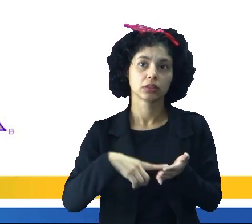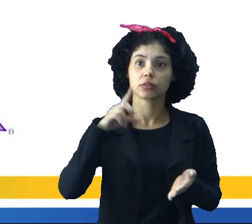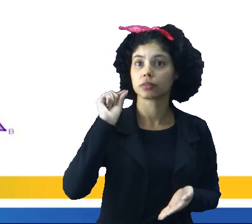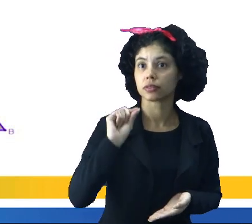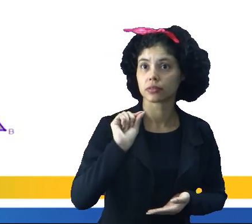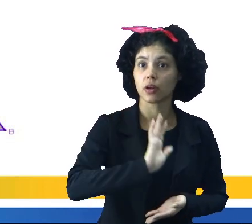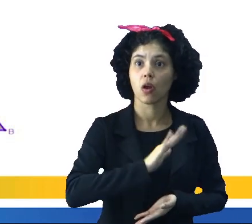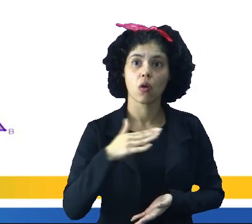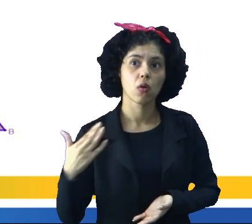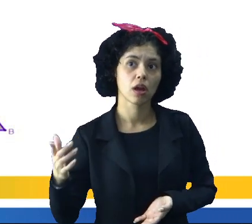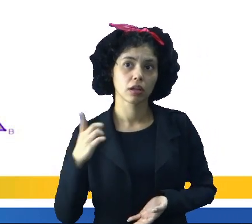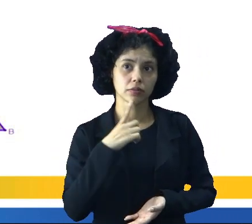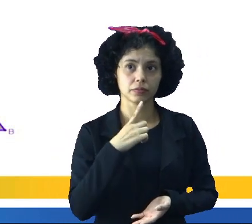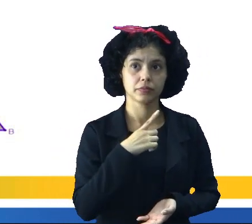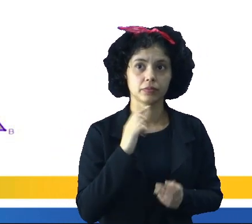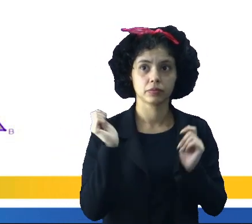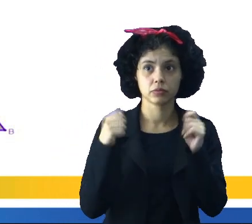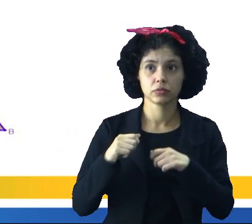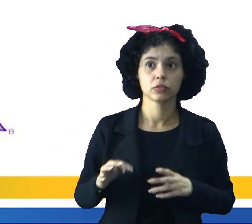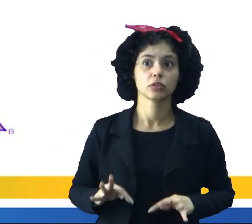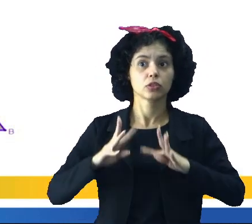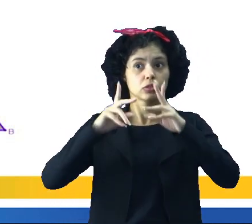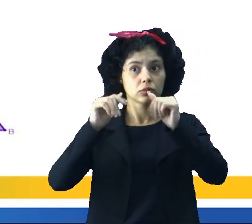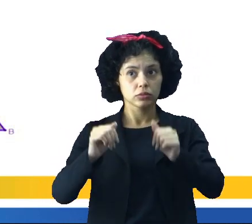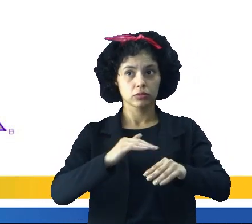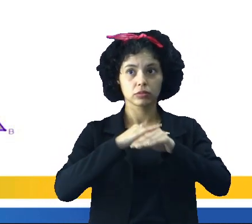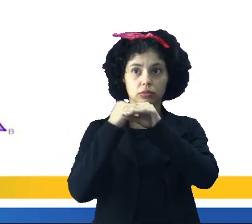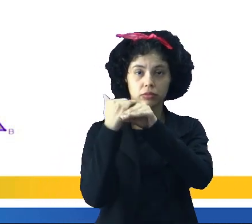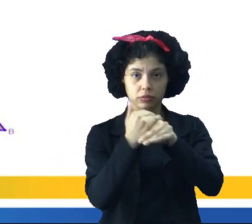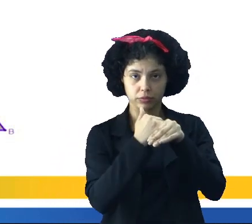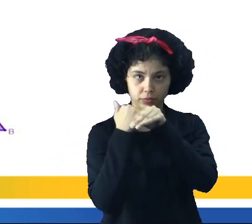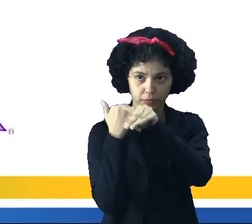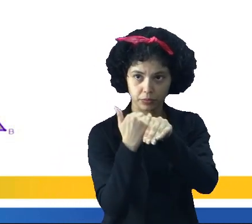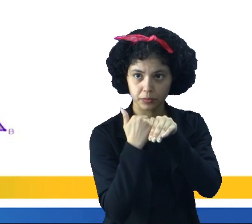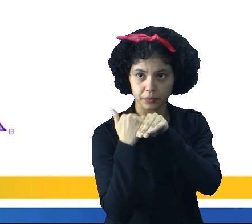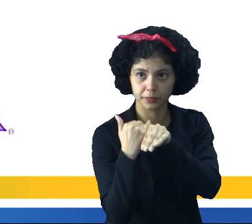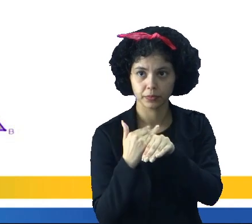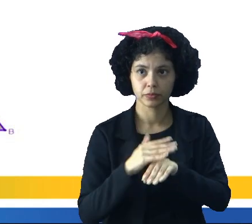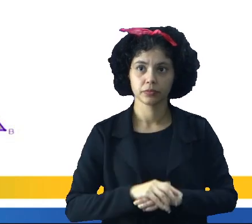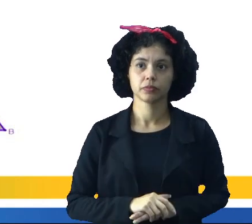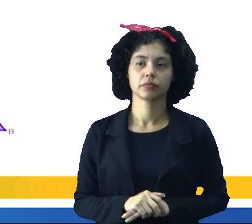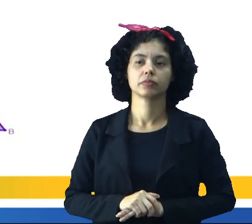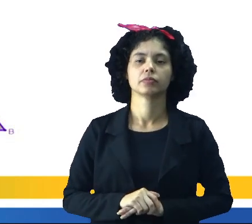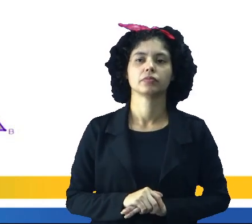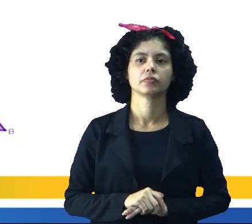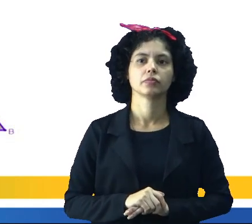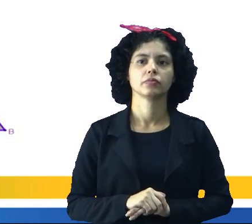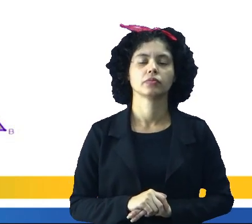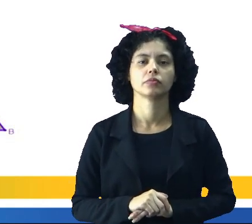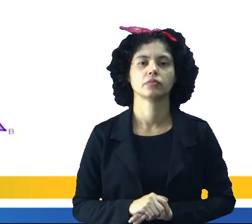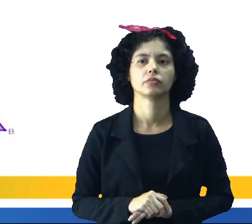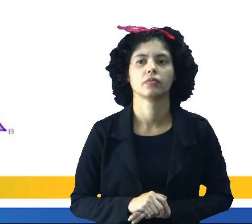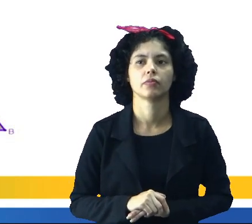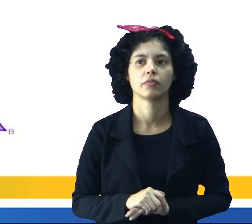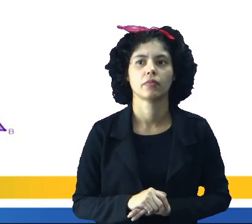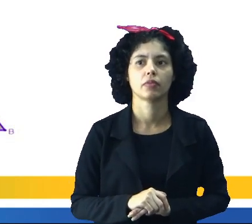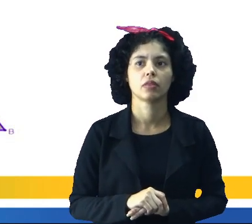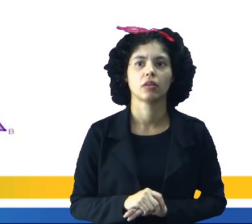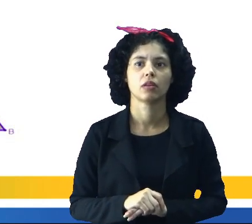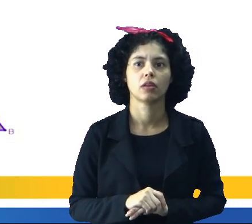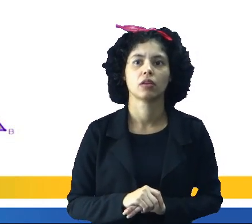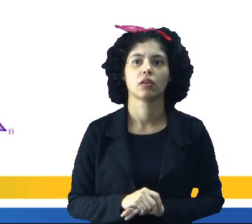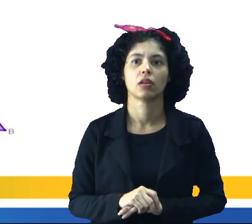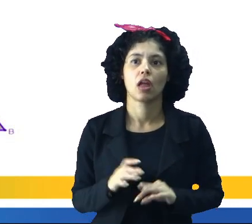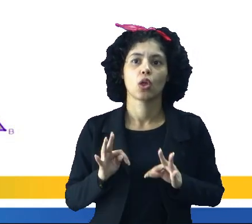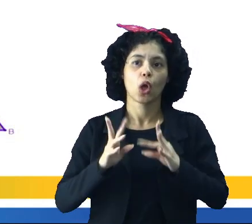equilátero quando ele possui todos os seus lados congruentes, ou